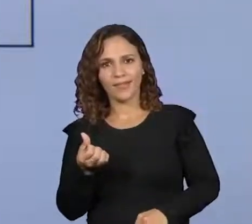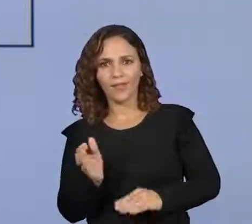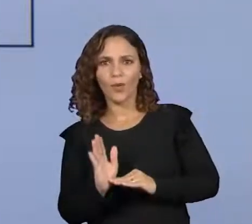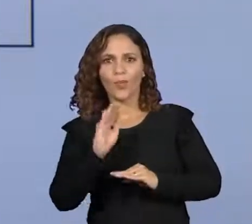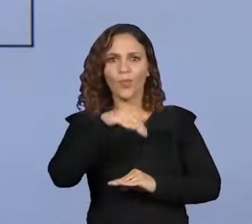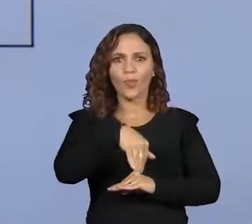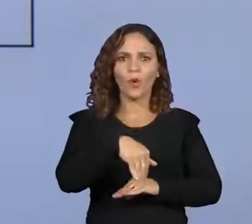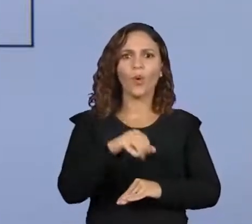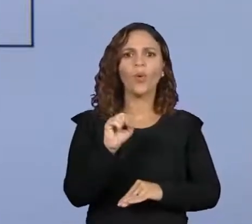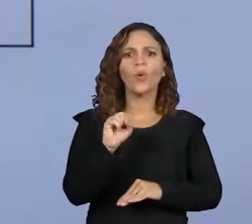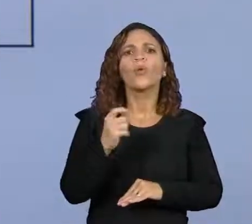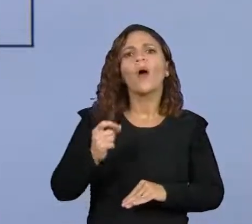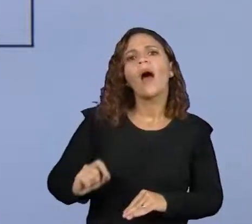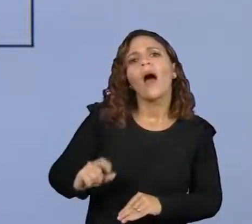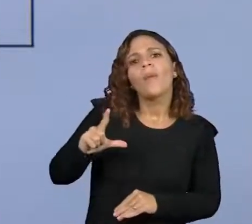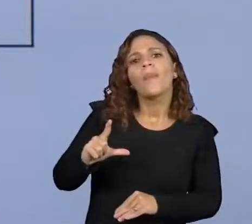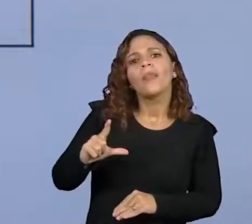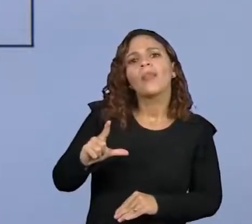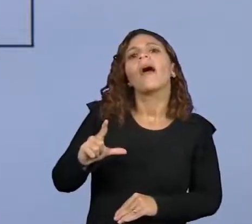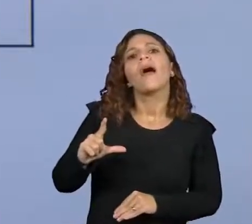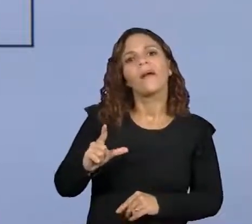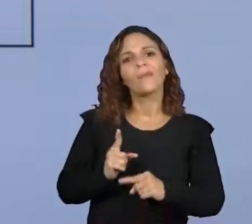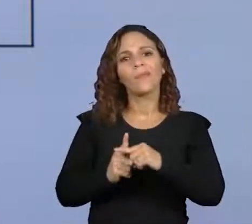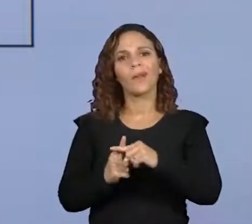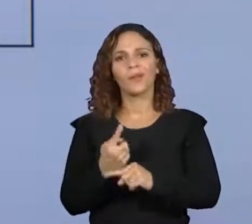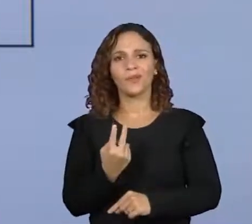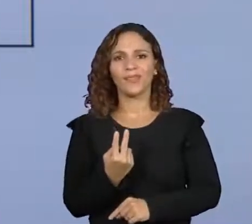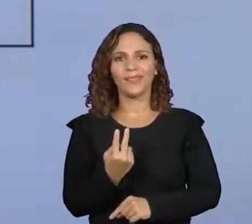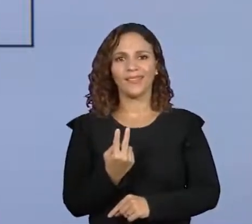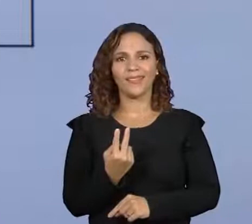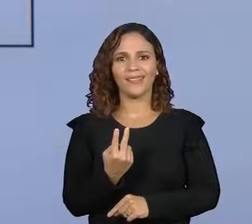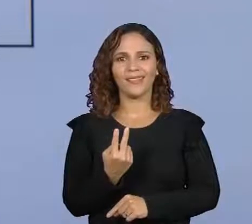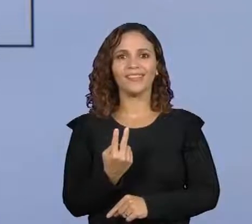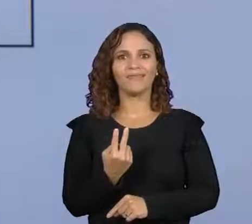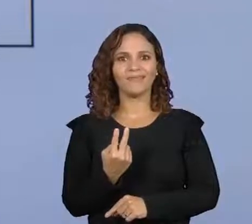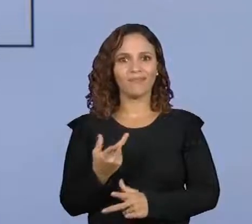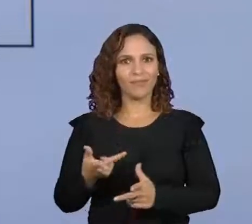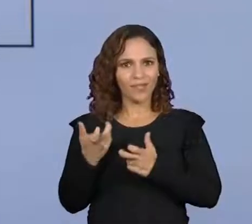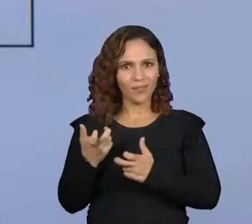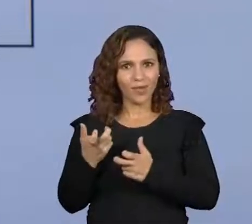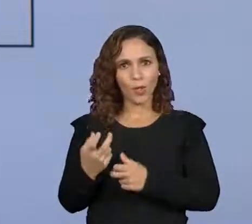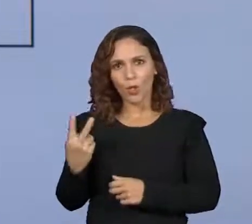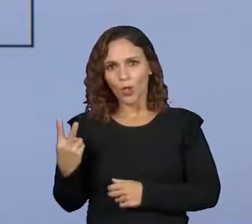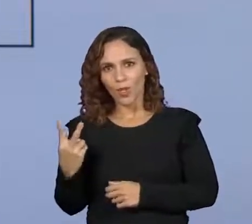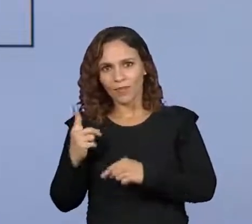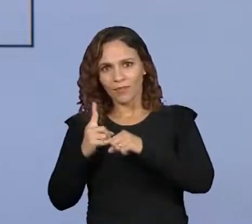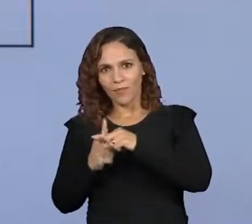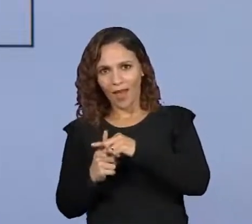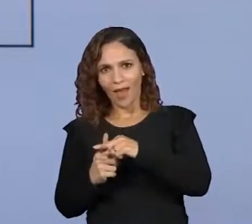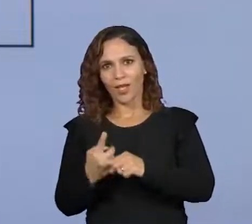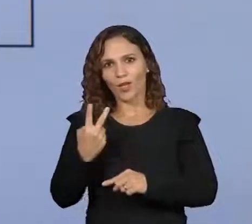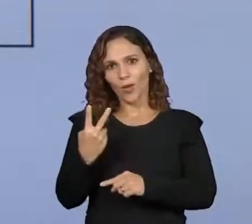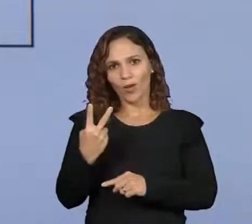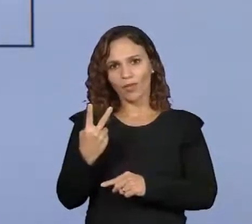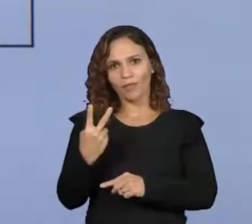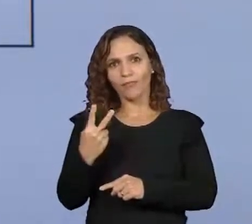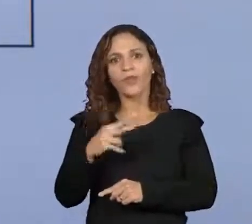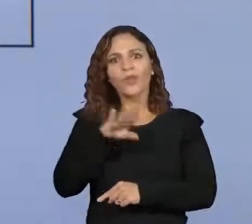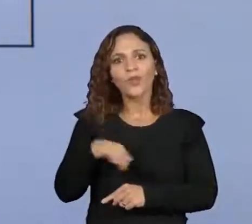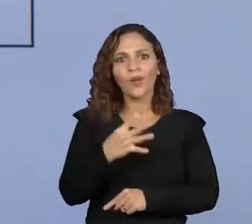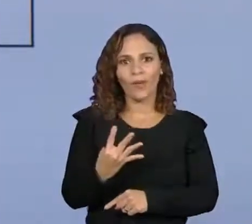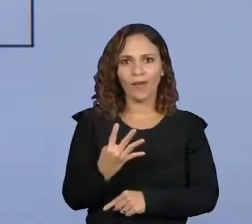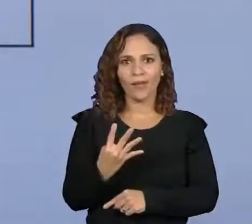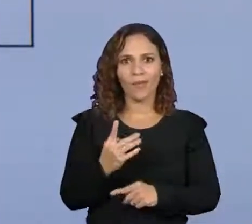6, aumentou outros 2. E do 6 para o 8, aumentou outros